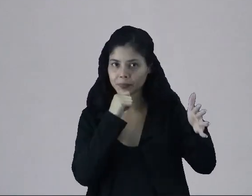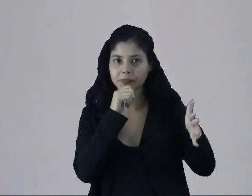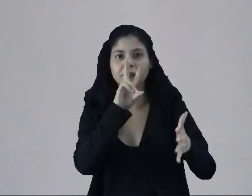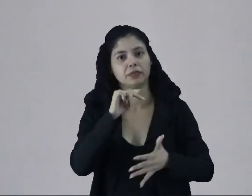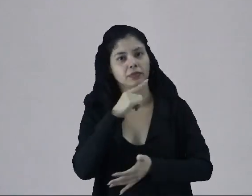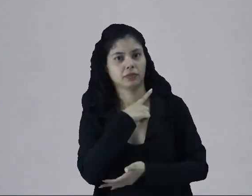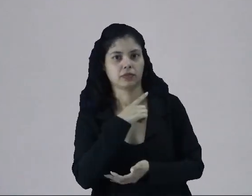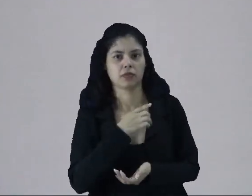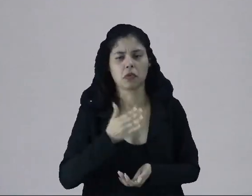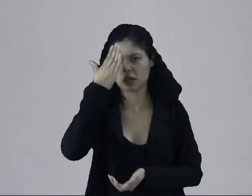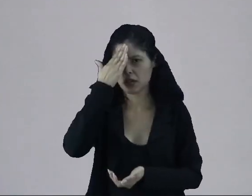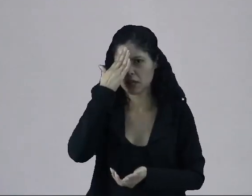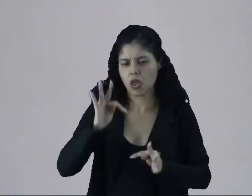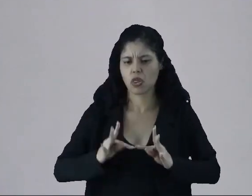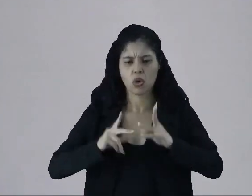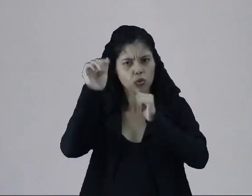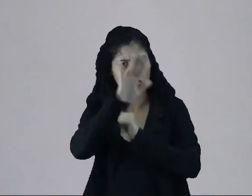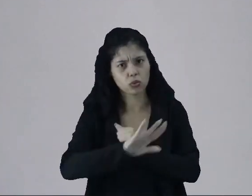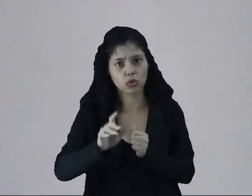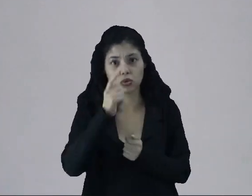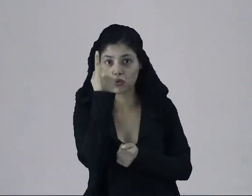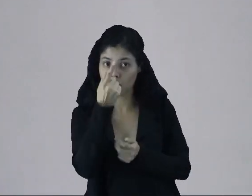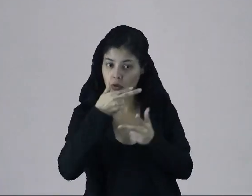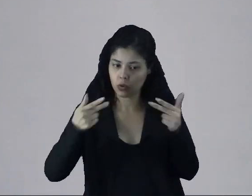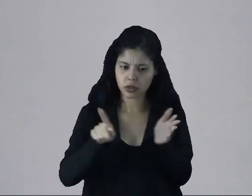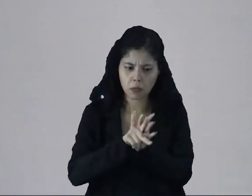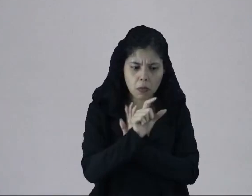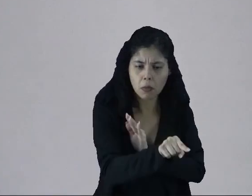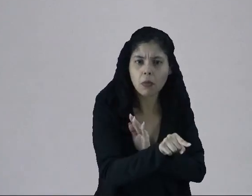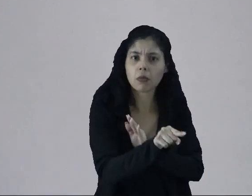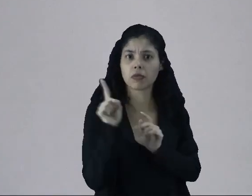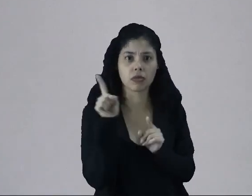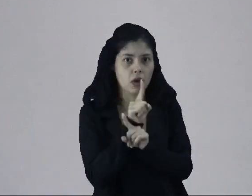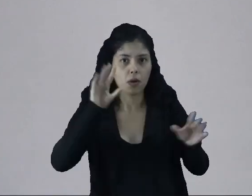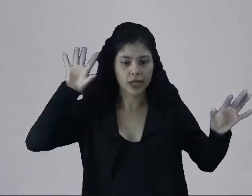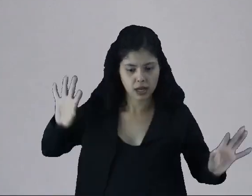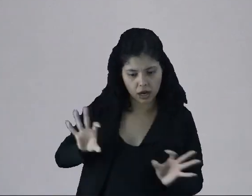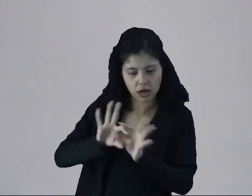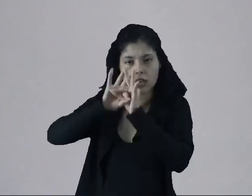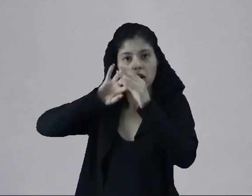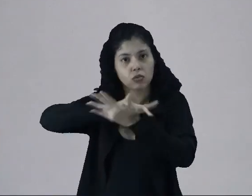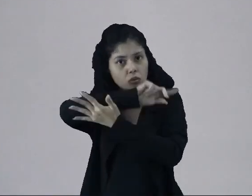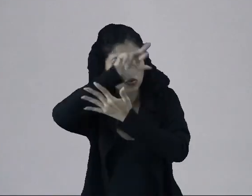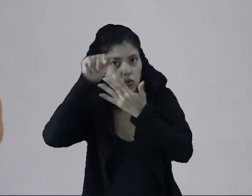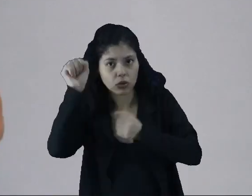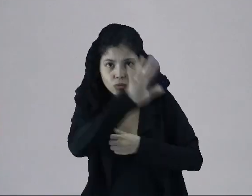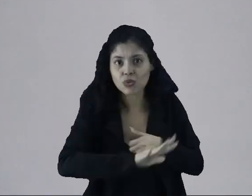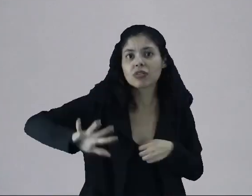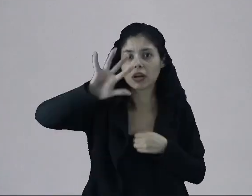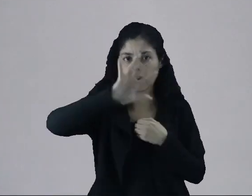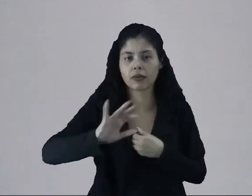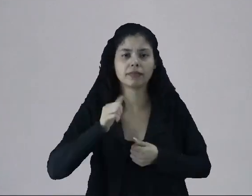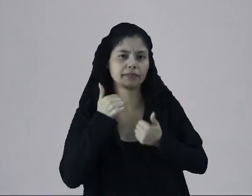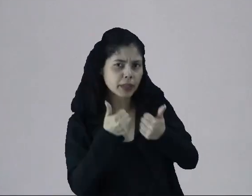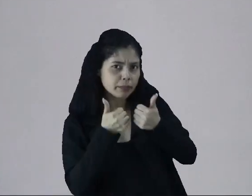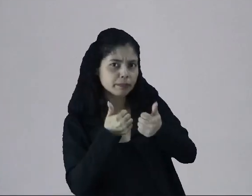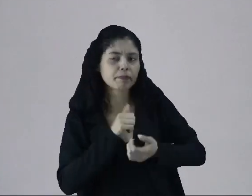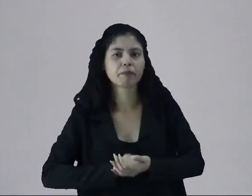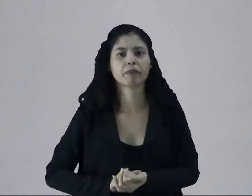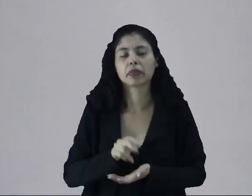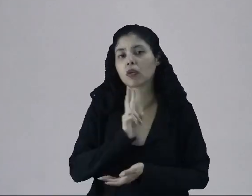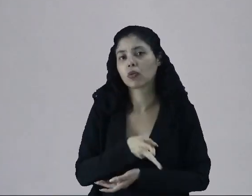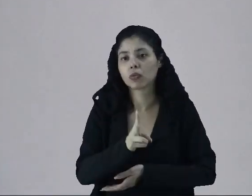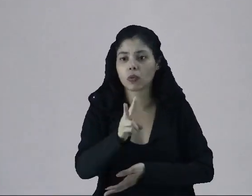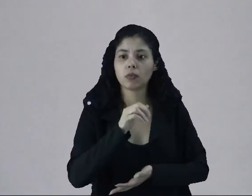você uma compreensão do todo e não de uma coisa muito específica. Com certeza, se você focar nisso, você vai se dar bem. Seguindo na